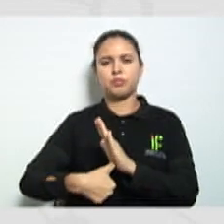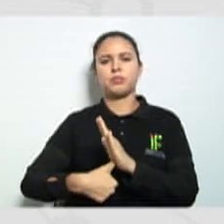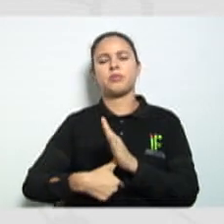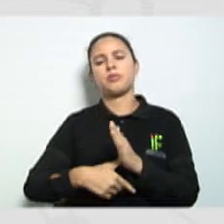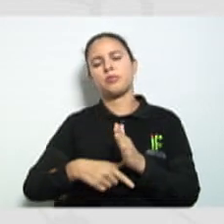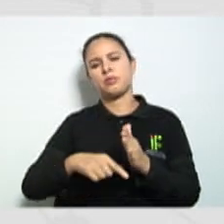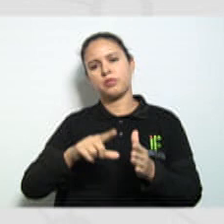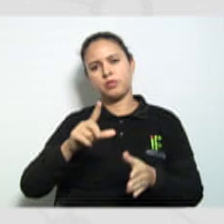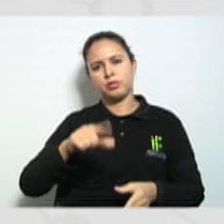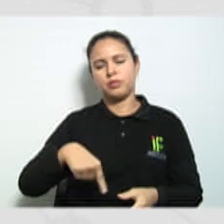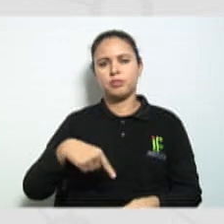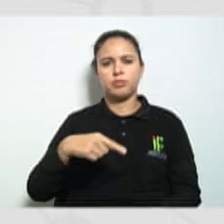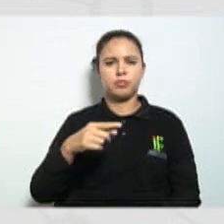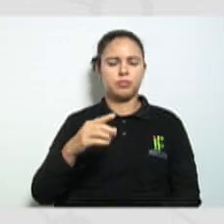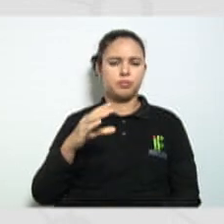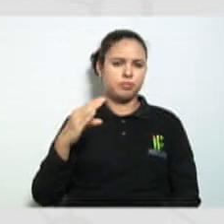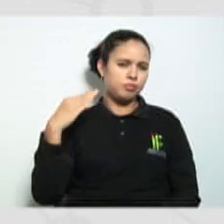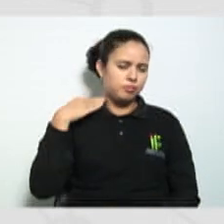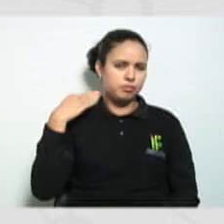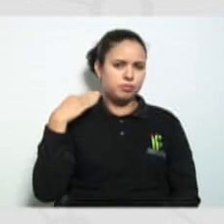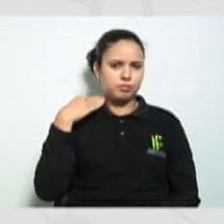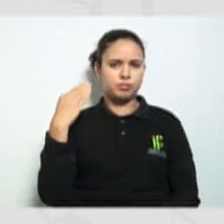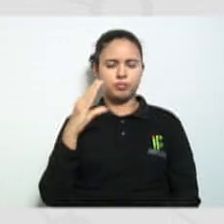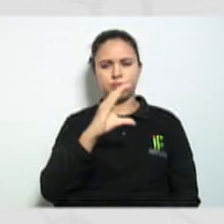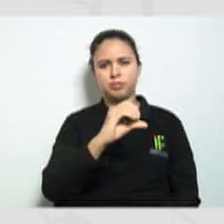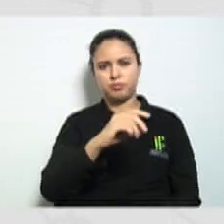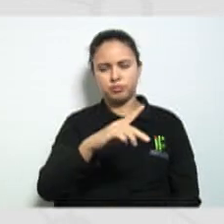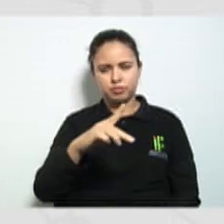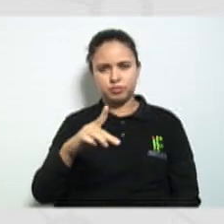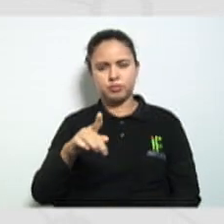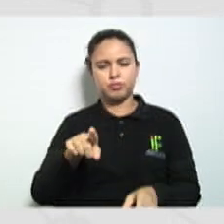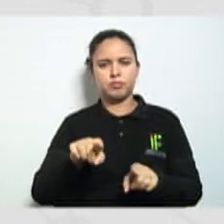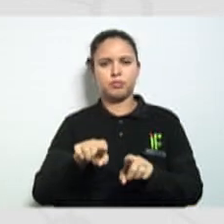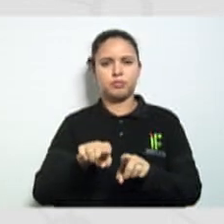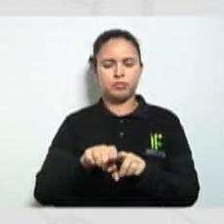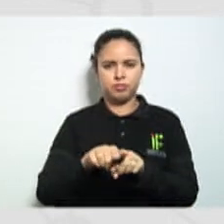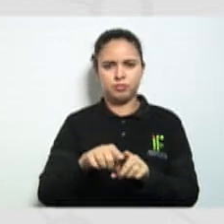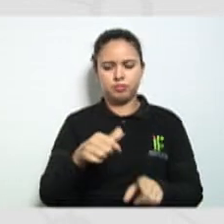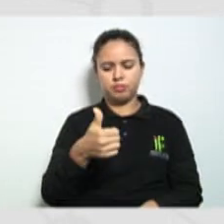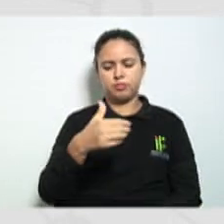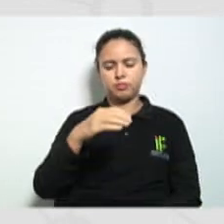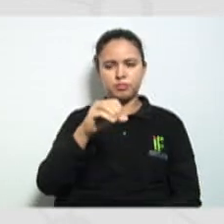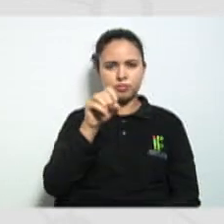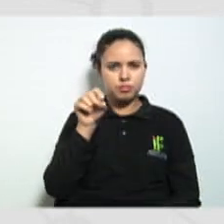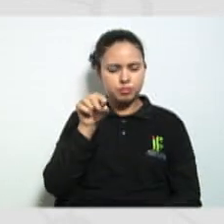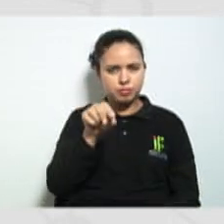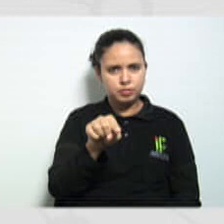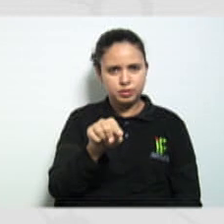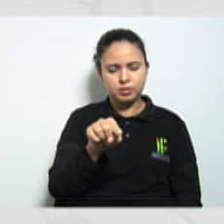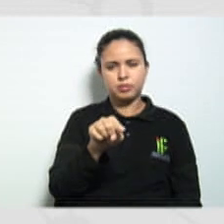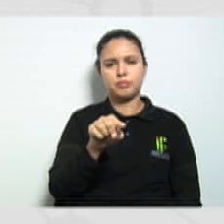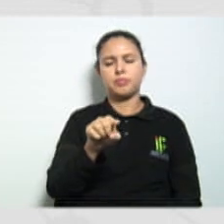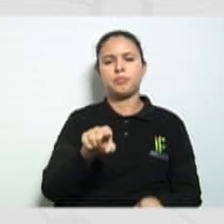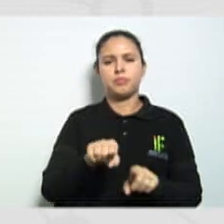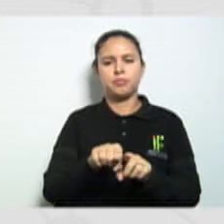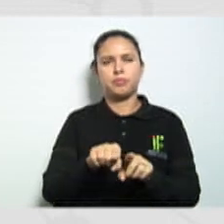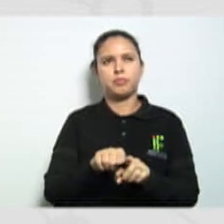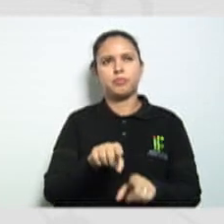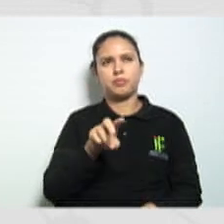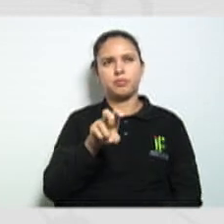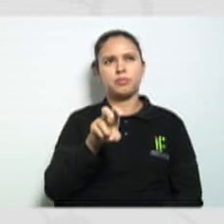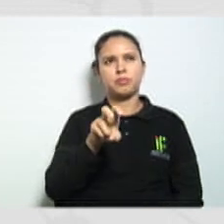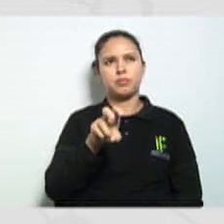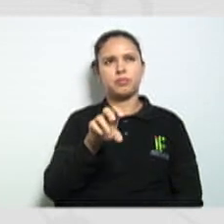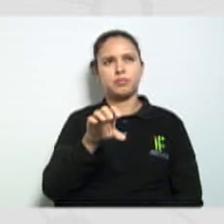Brasil da cooperativa, sendo 10 mil o valor do imposto e 500 de juros e multa pelo atraso. Ok, então agora nós